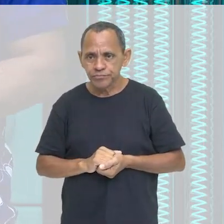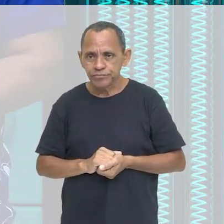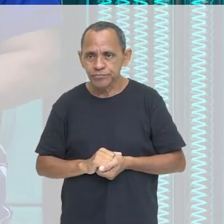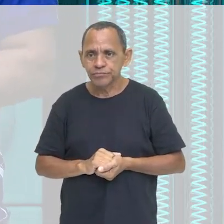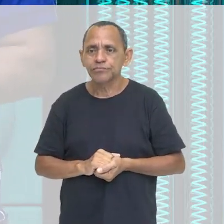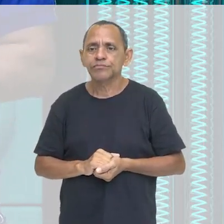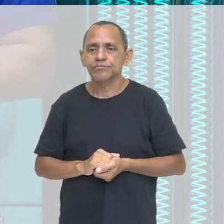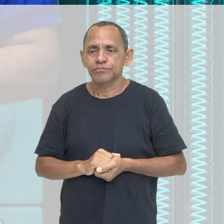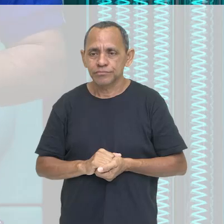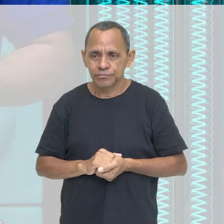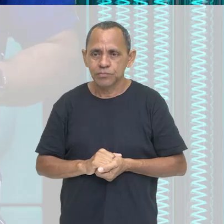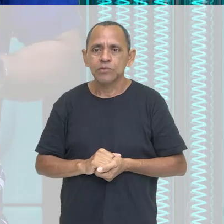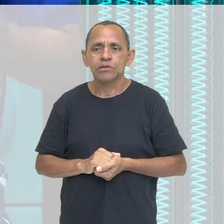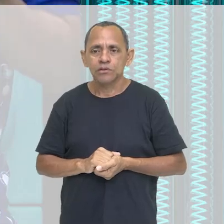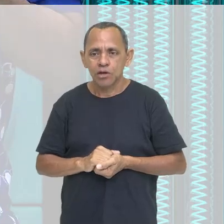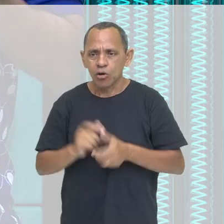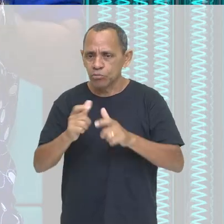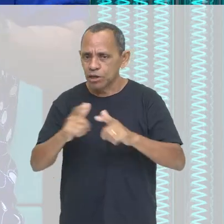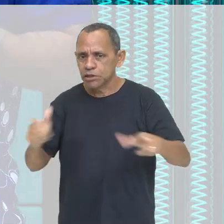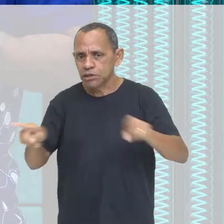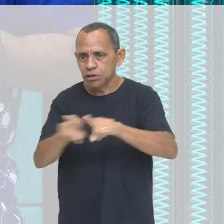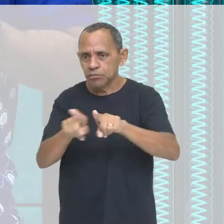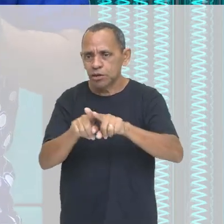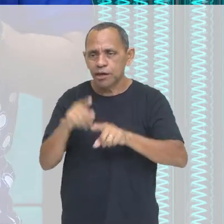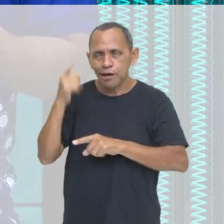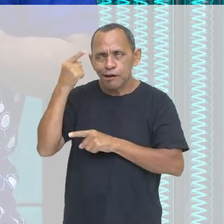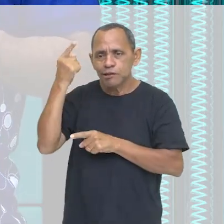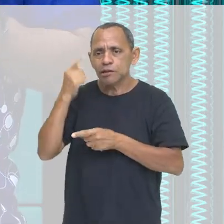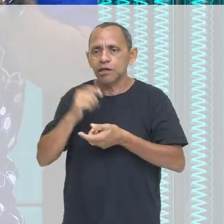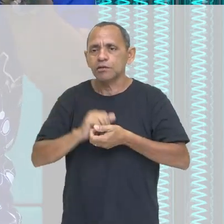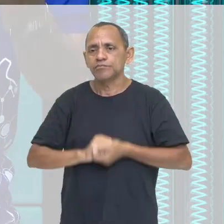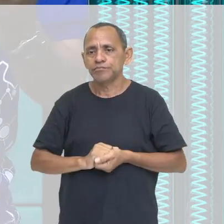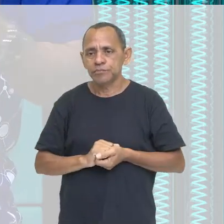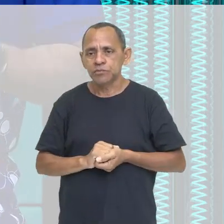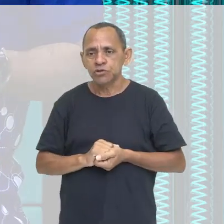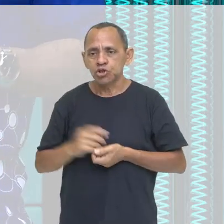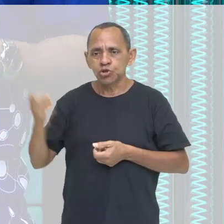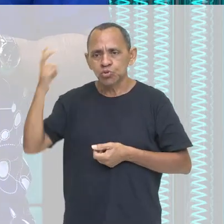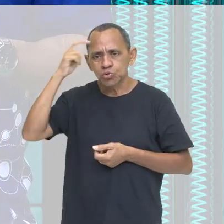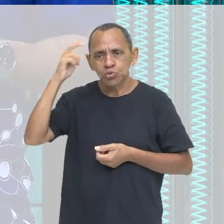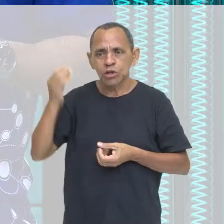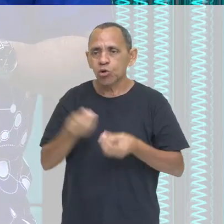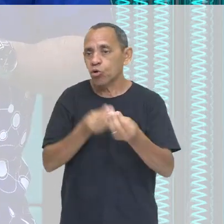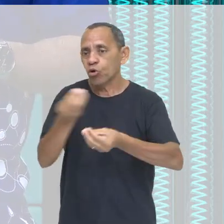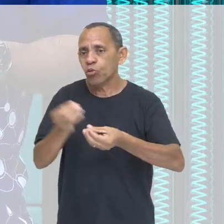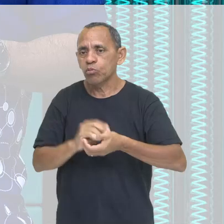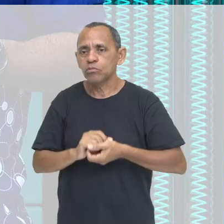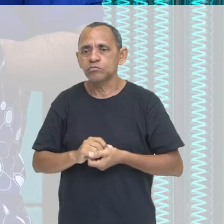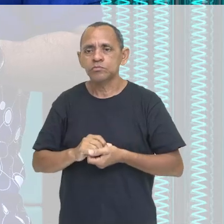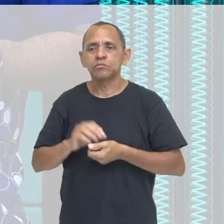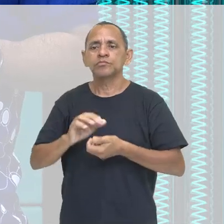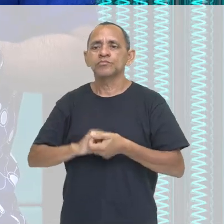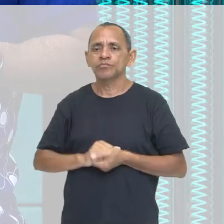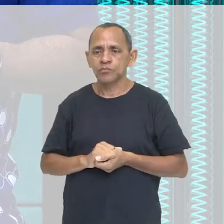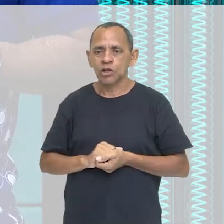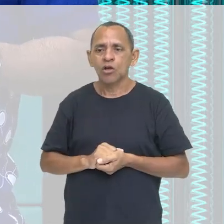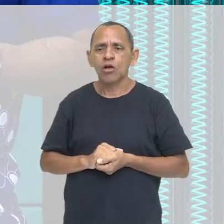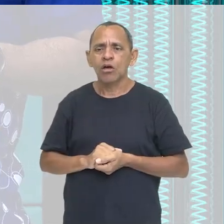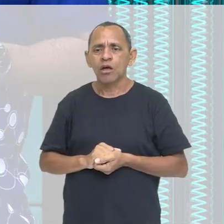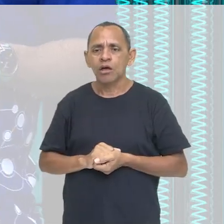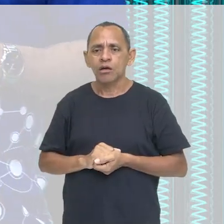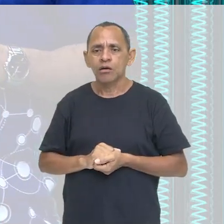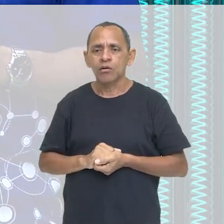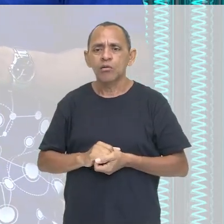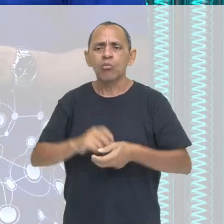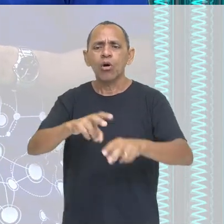identidade também de cultura. Bem, passamos isso adiante, né? Mostramos para o outro através da música, music.